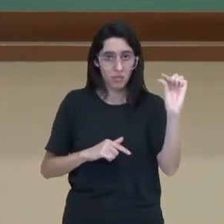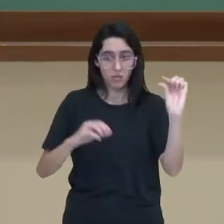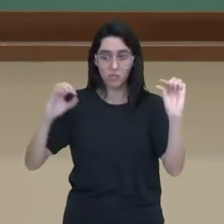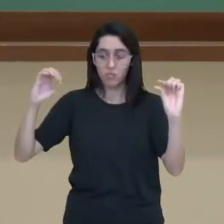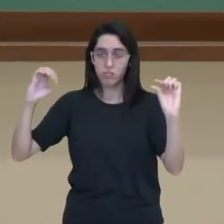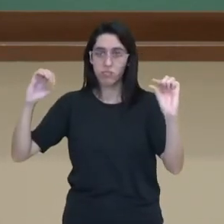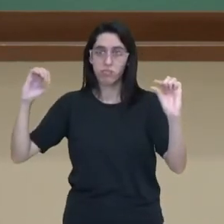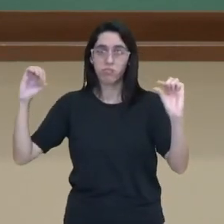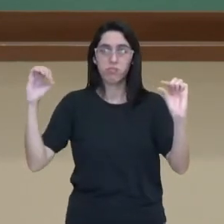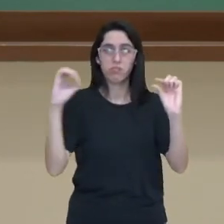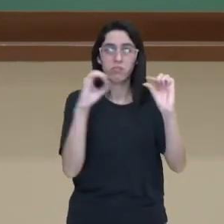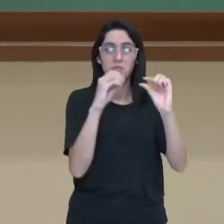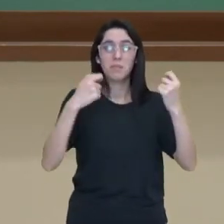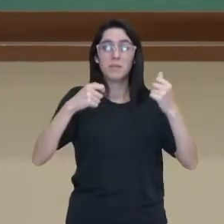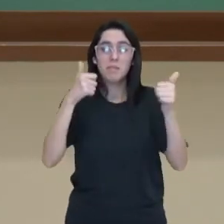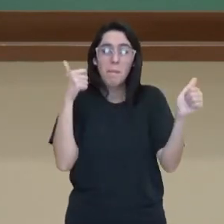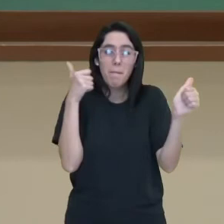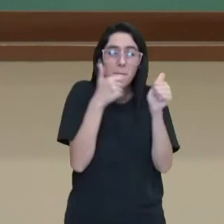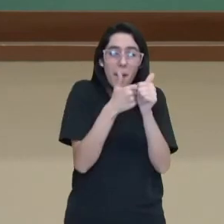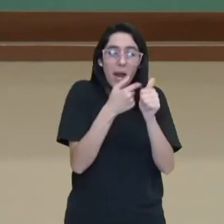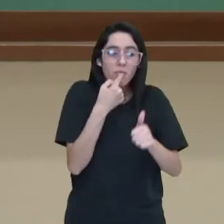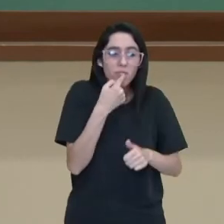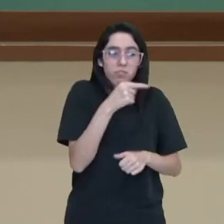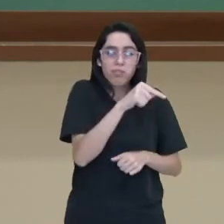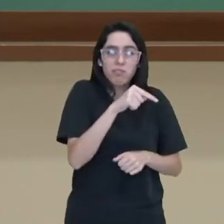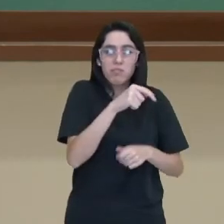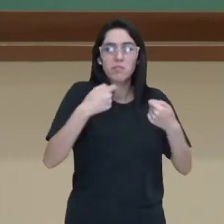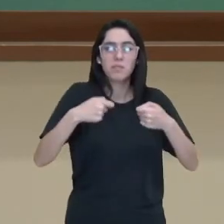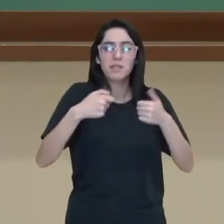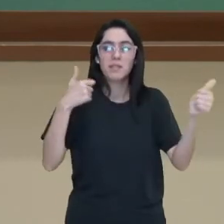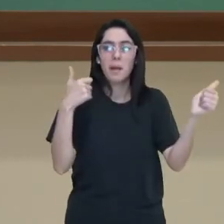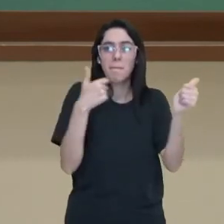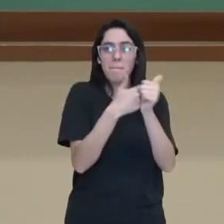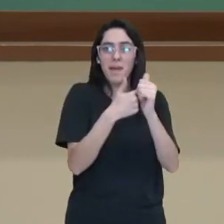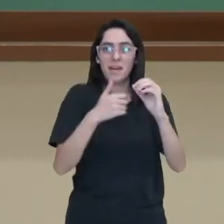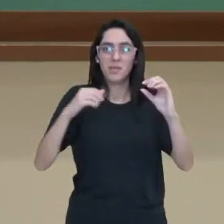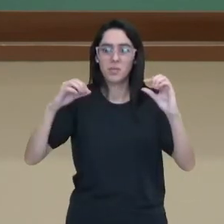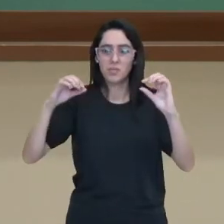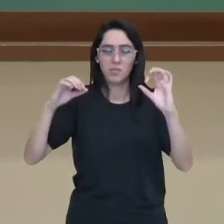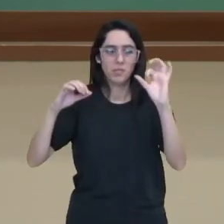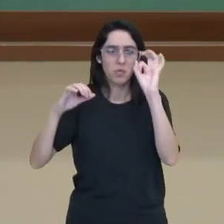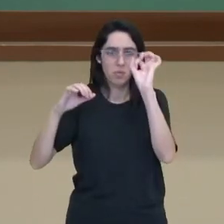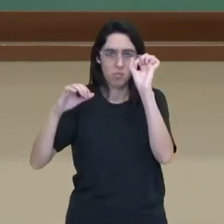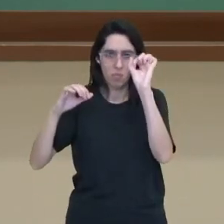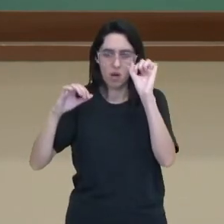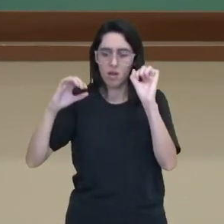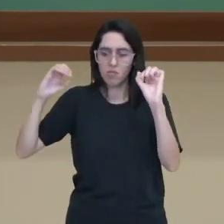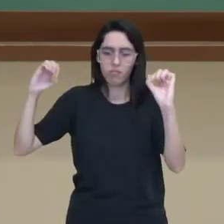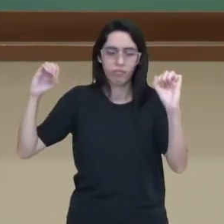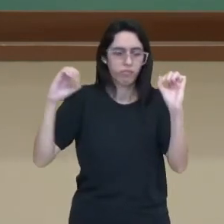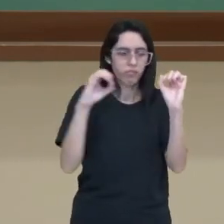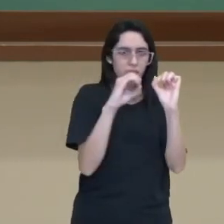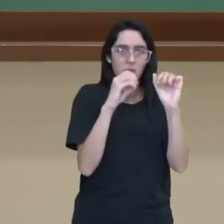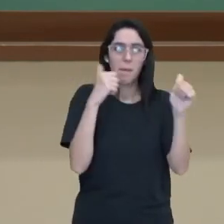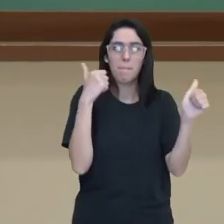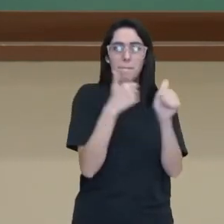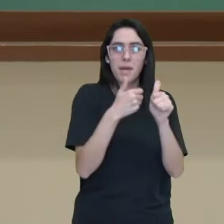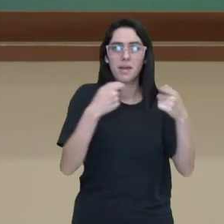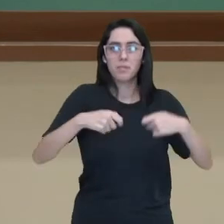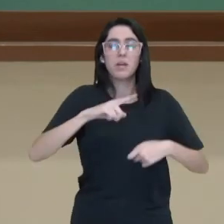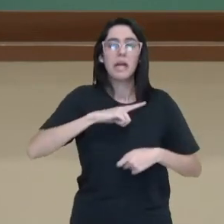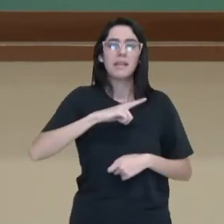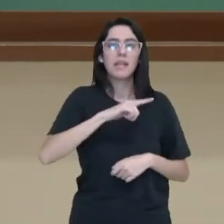é lançado o balim e depois as bochas têm que se aproximar. Uma equipe joga com as de